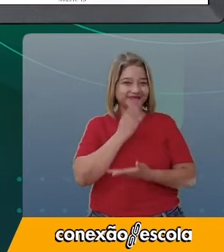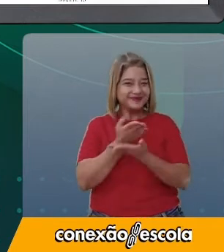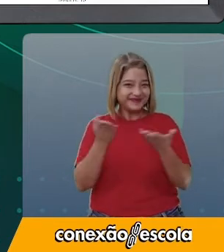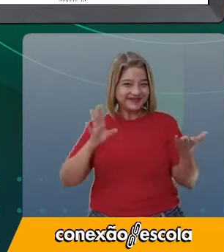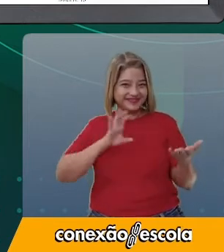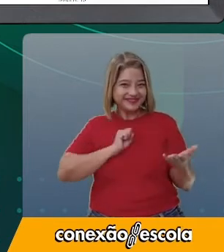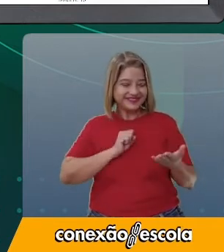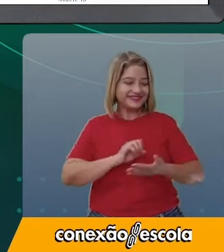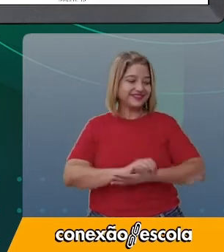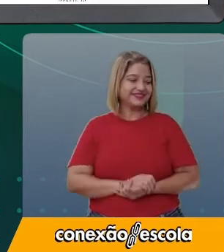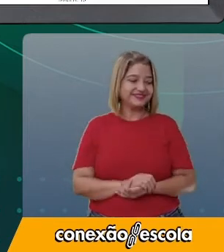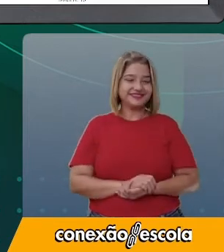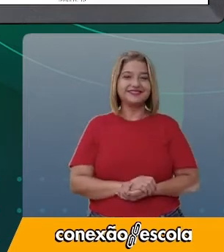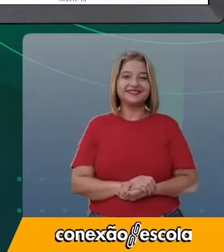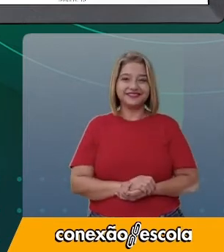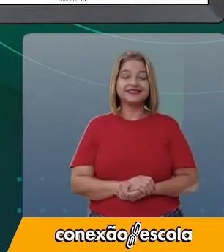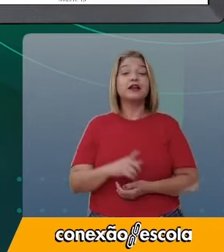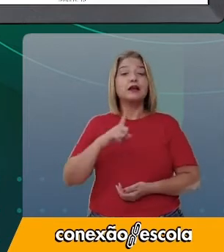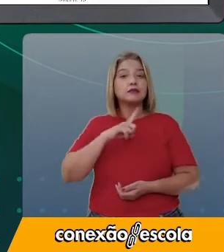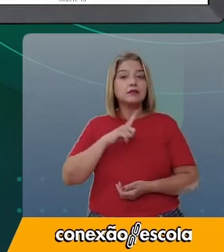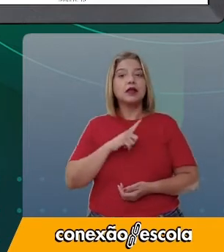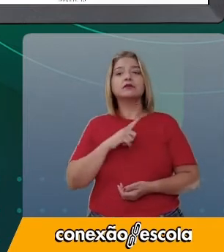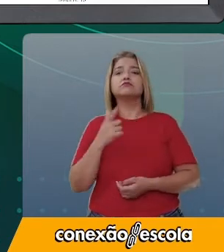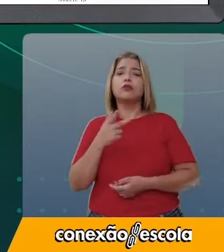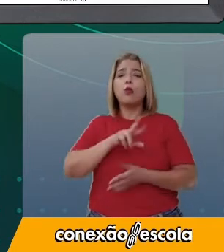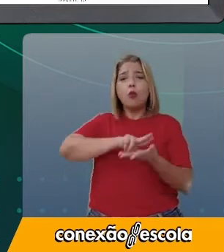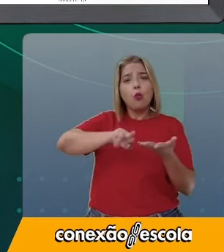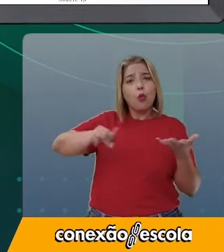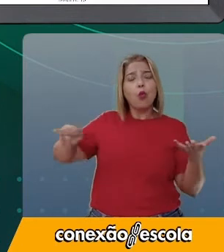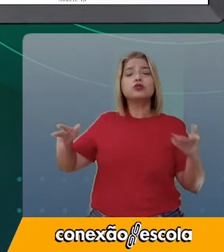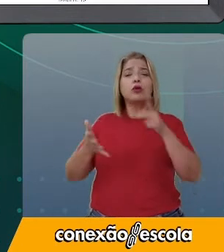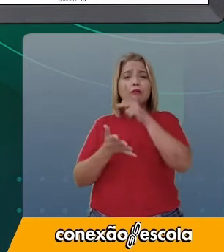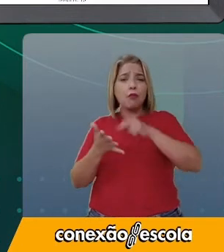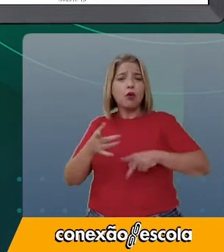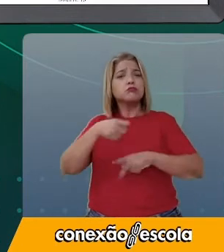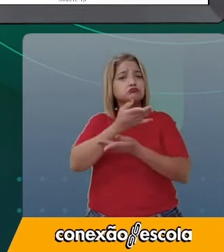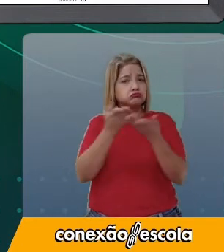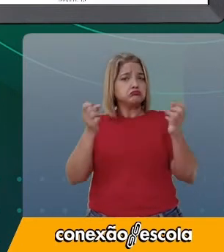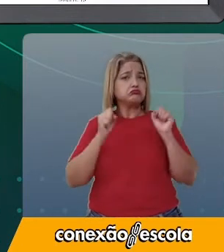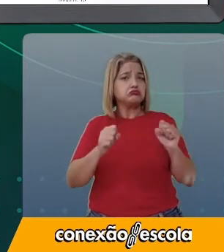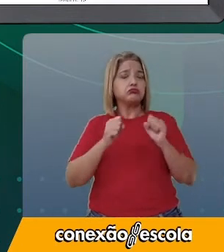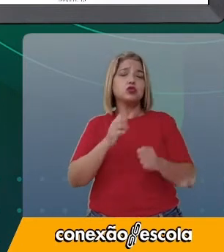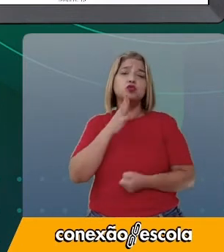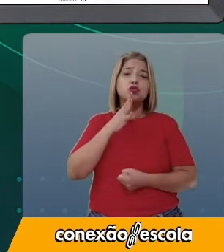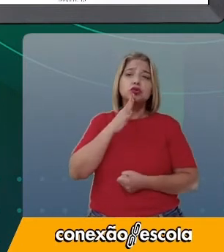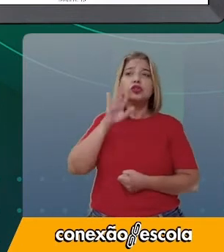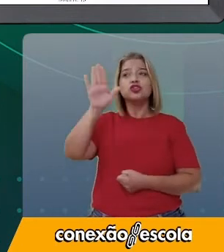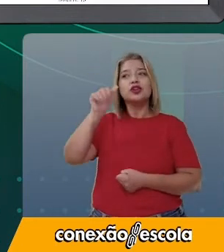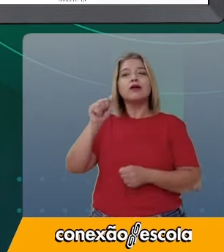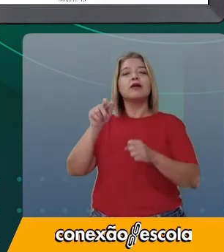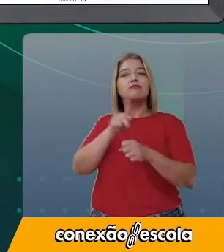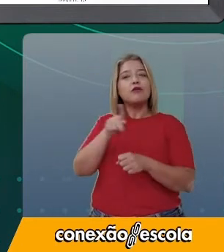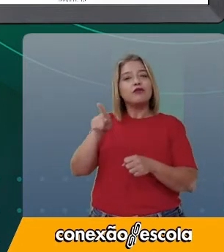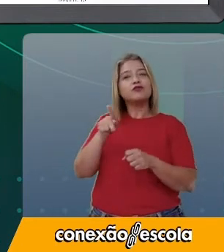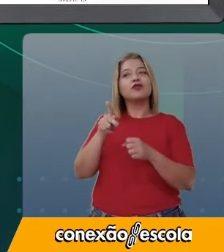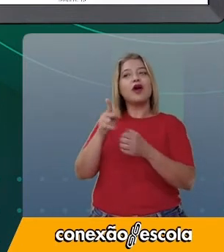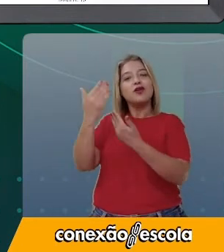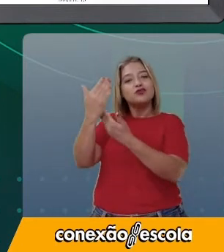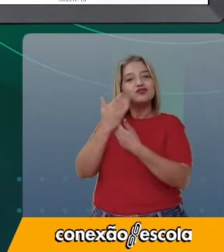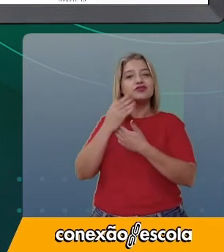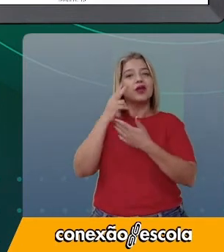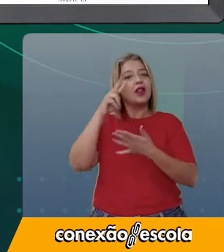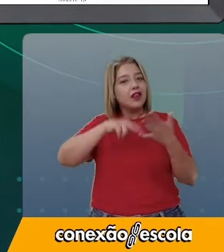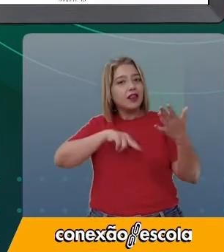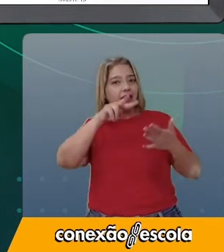gostaram? E tem tantos outros poemas, né, que depois vocês podem conhecer, pedir a professora para trazer, ler com